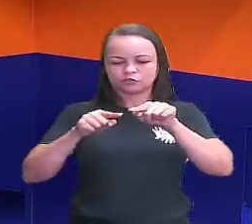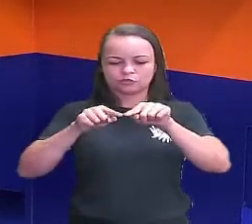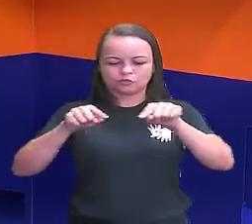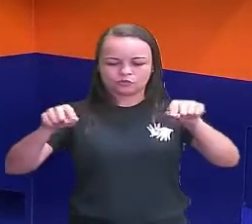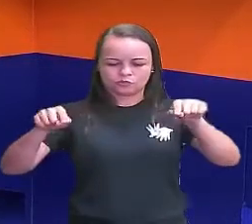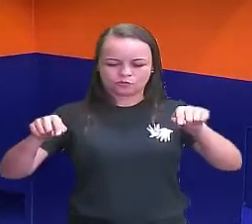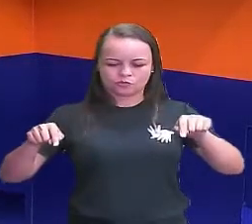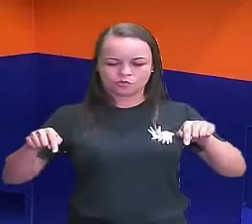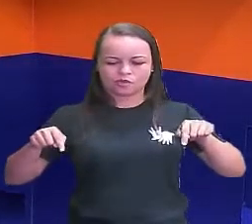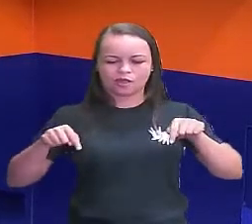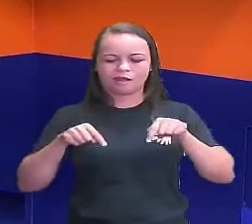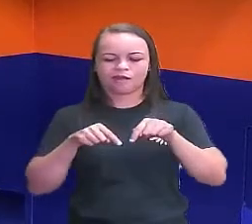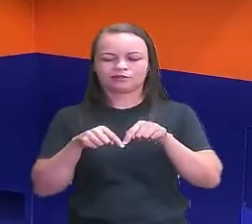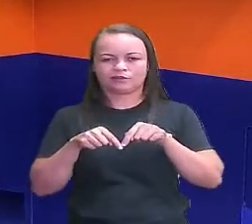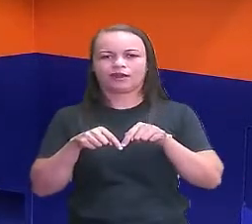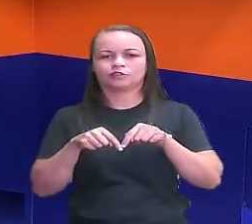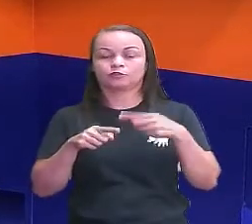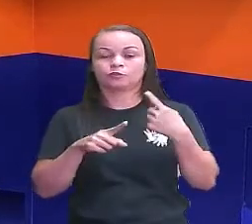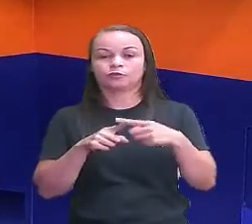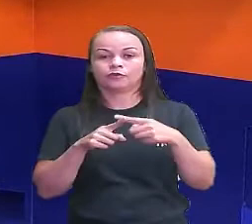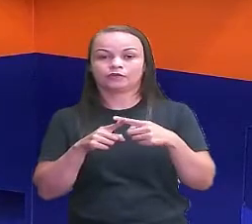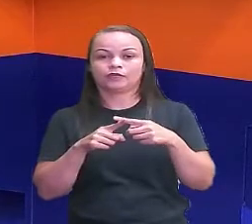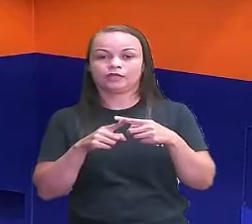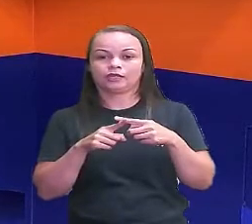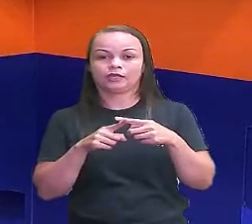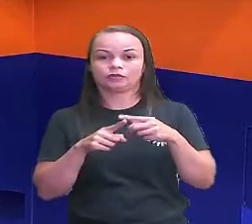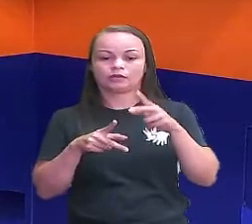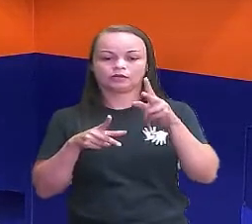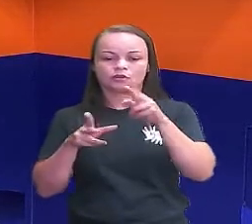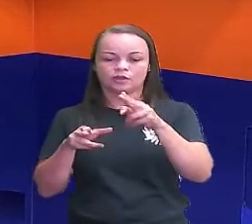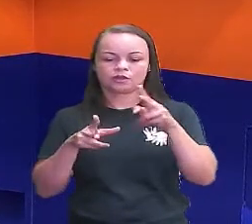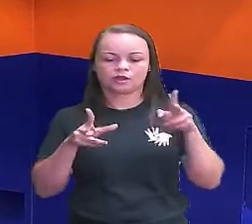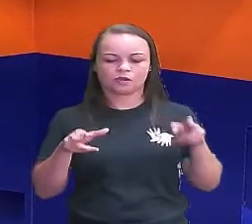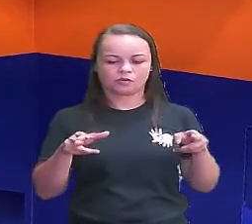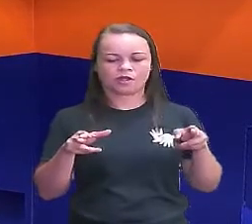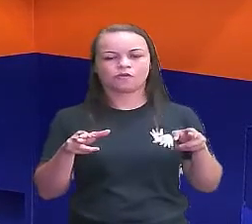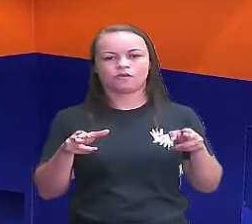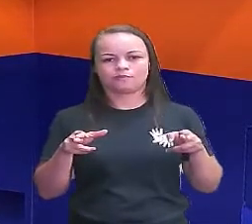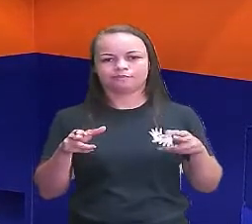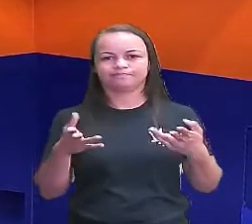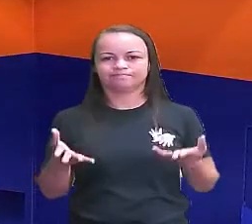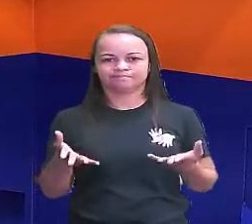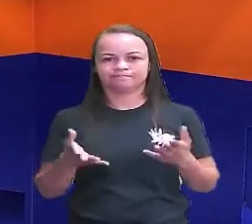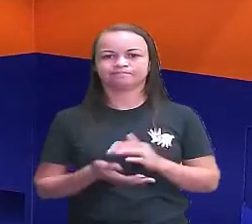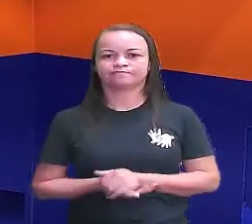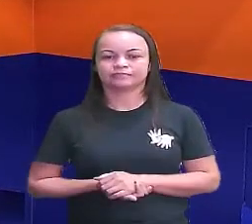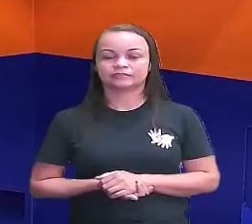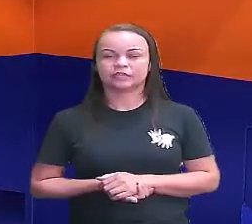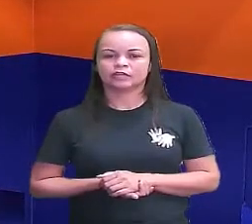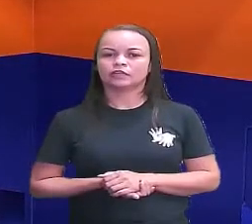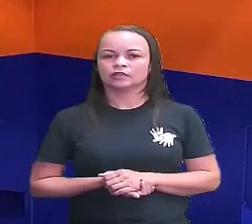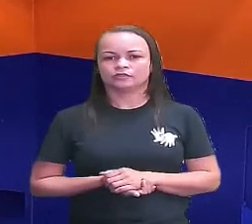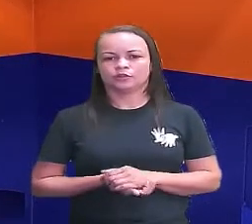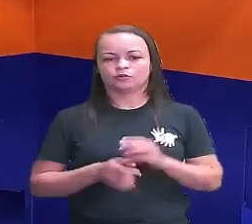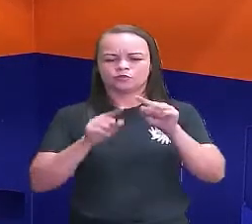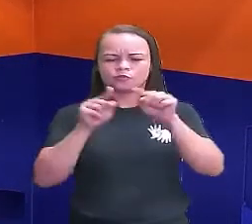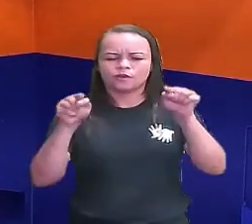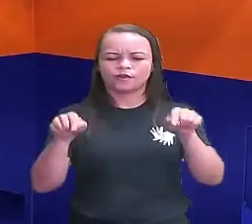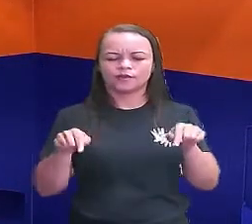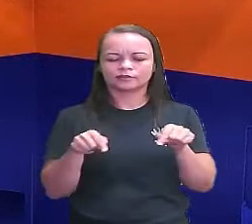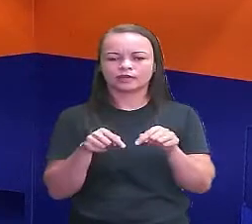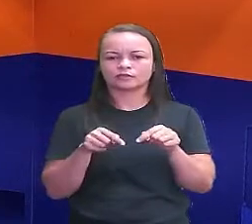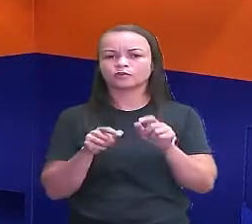que é um quadrado? Porque todos os lados são iguais, não é isso? Então, o que é um quadrado? É uma